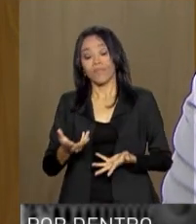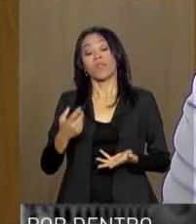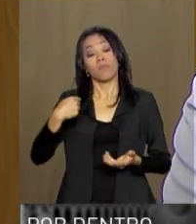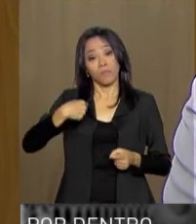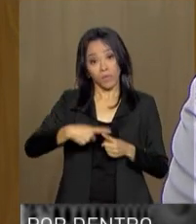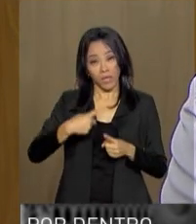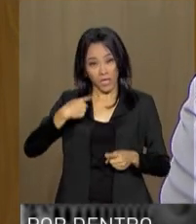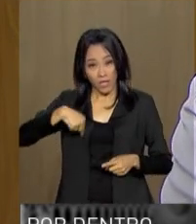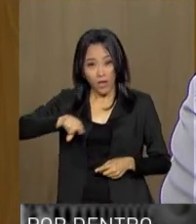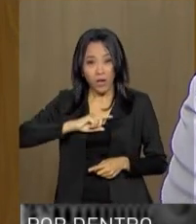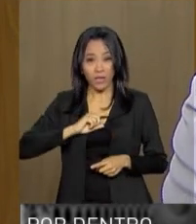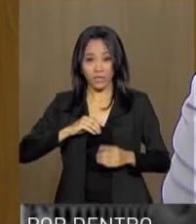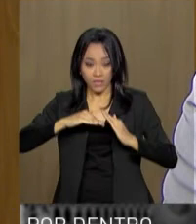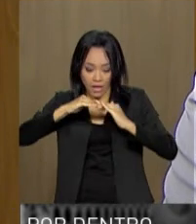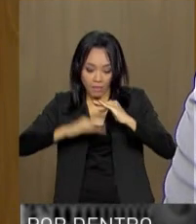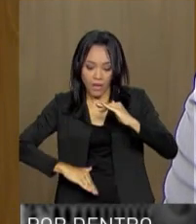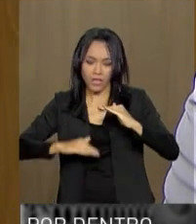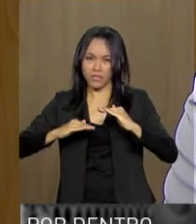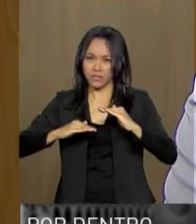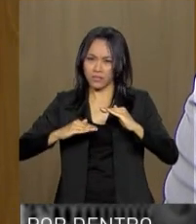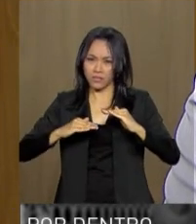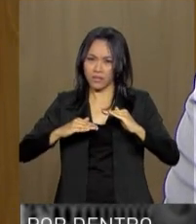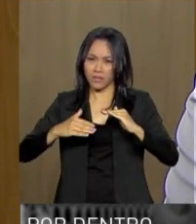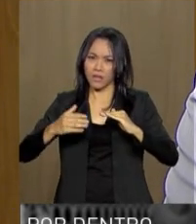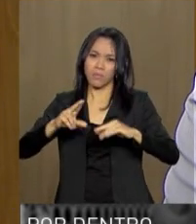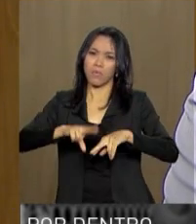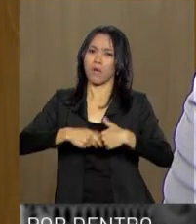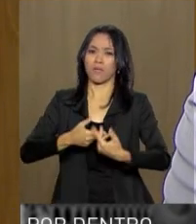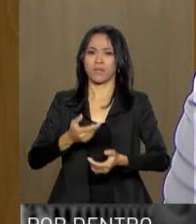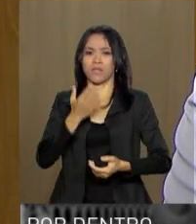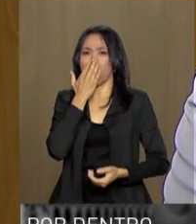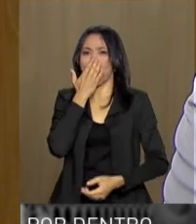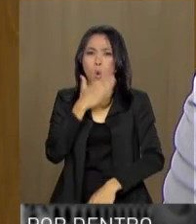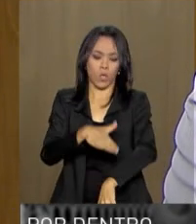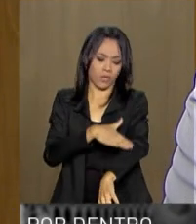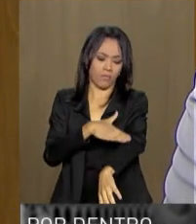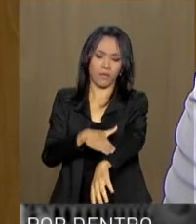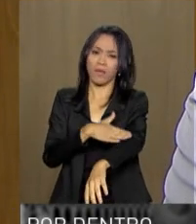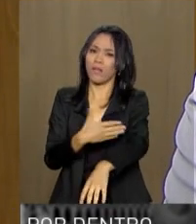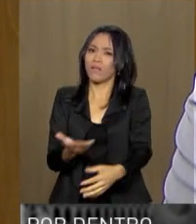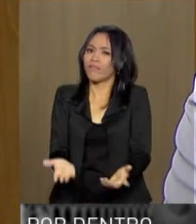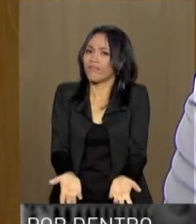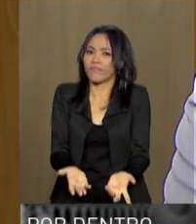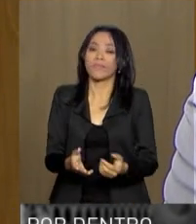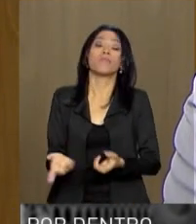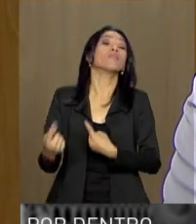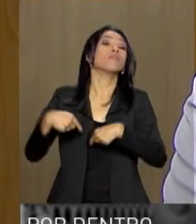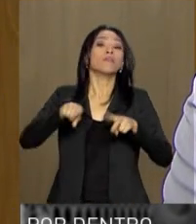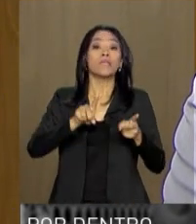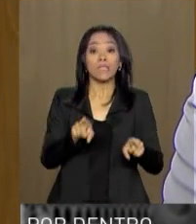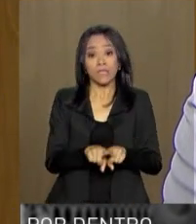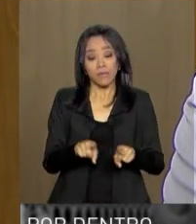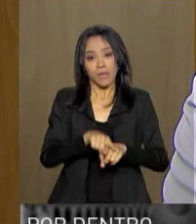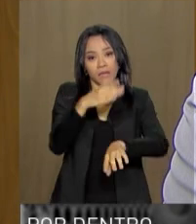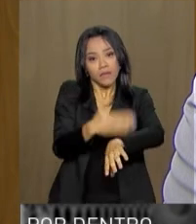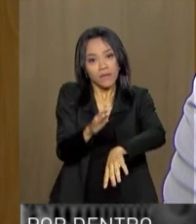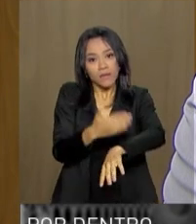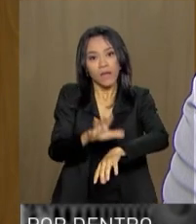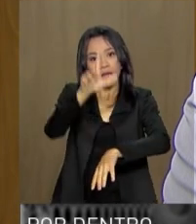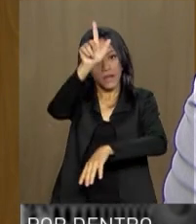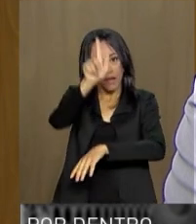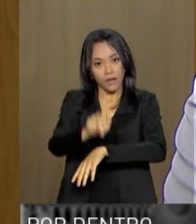por causa da nossa cor da pele mais escura também a capacitação dos gestores que trabalha pela igualdade racial do